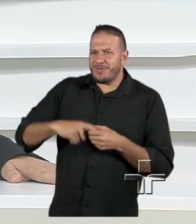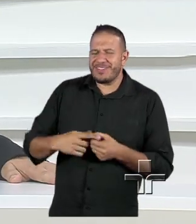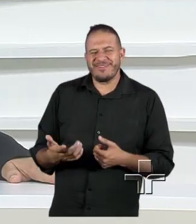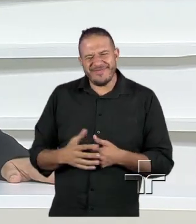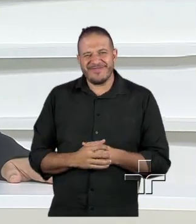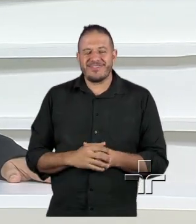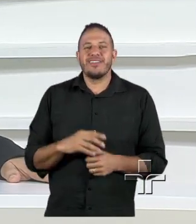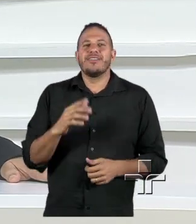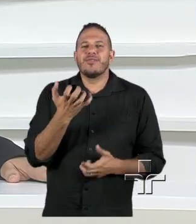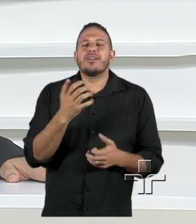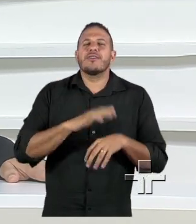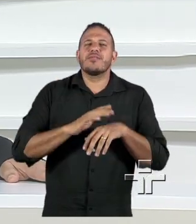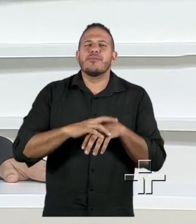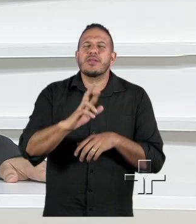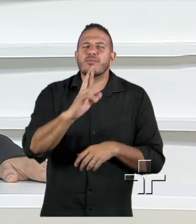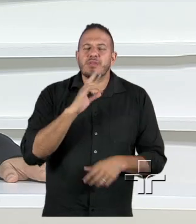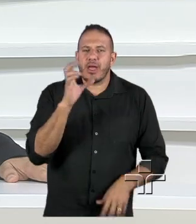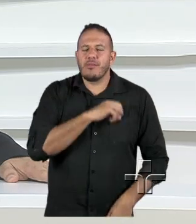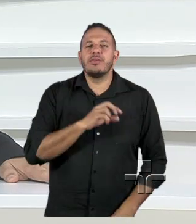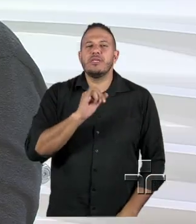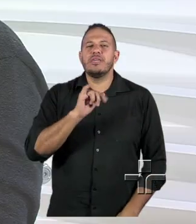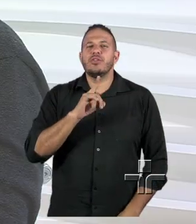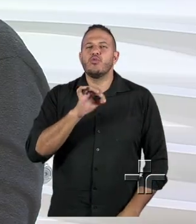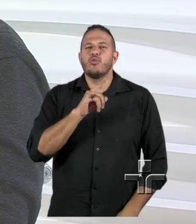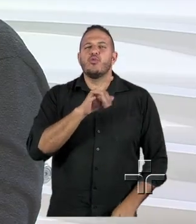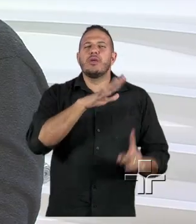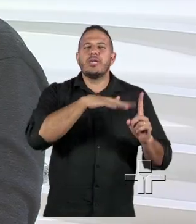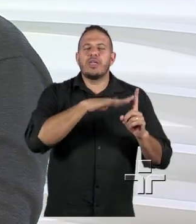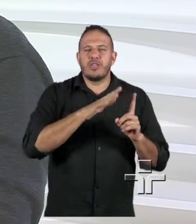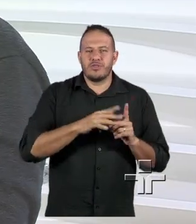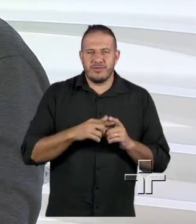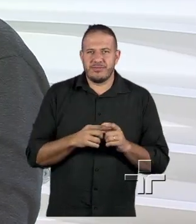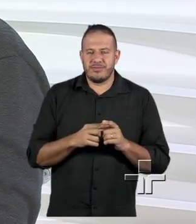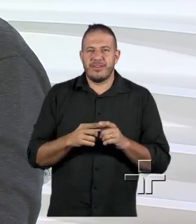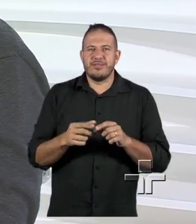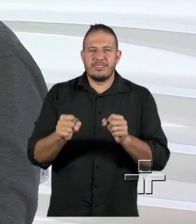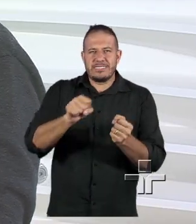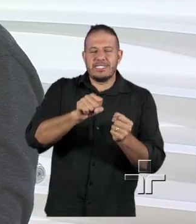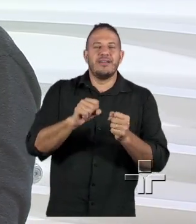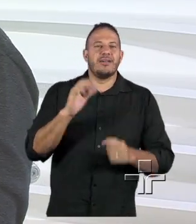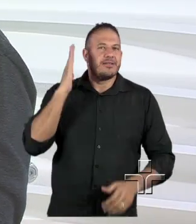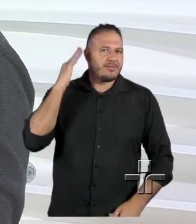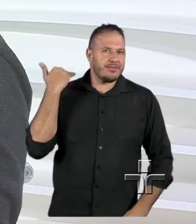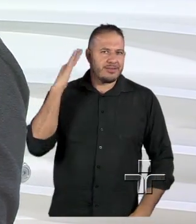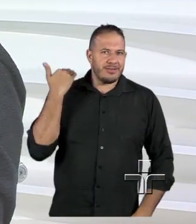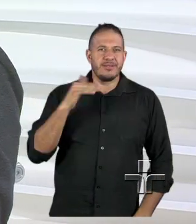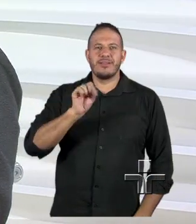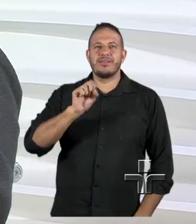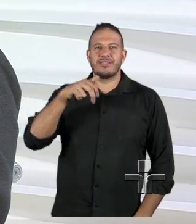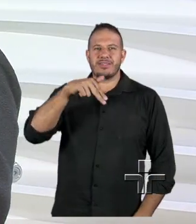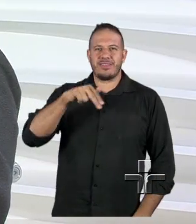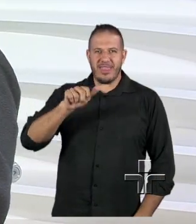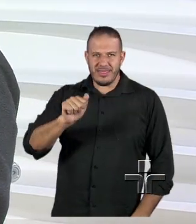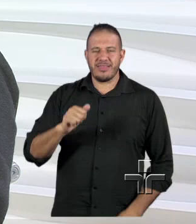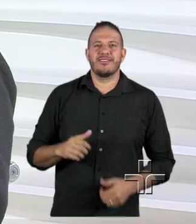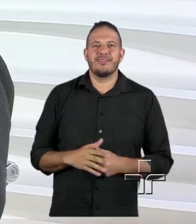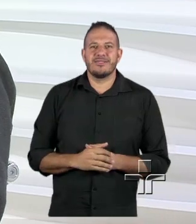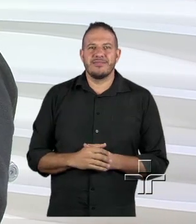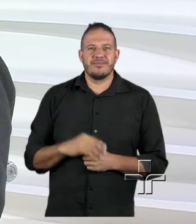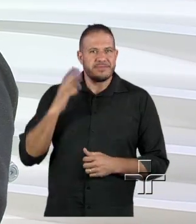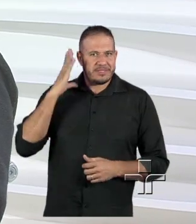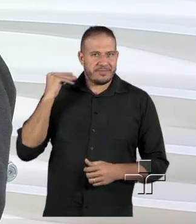respondesse rapidamente, assim, um ídolo seu. Ayrton Senna, do Brasil. Aí, nossa, o Ayrton Senna tá marcando. Aquele